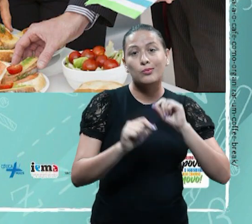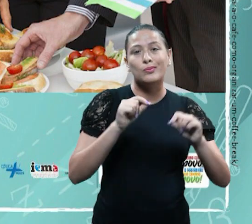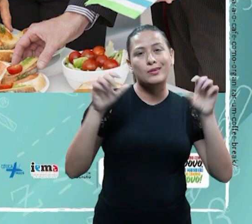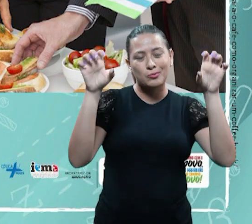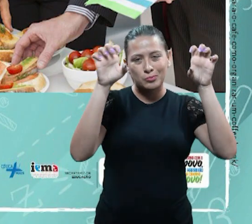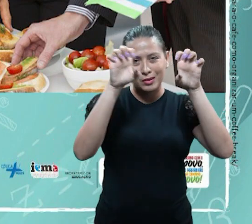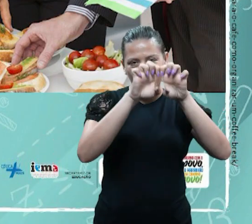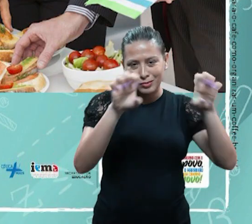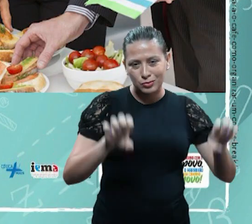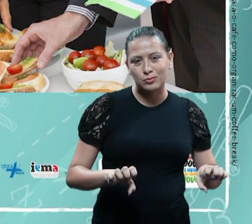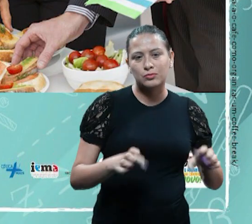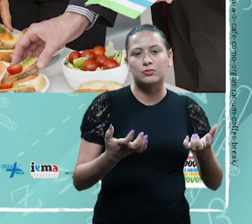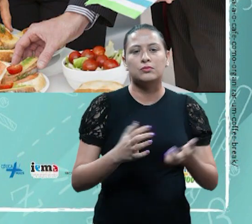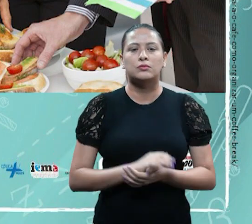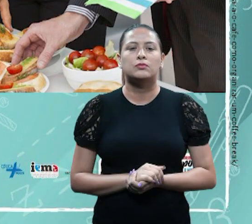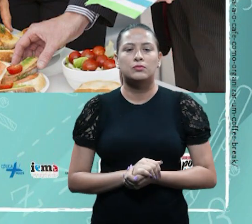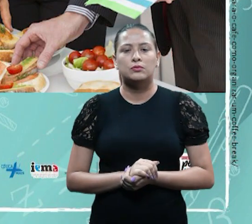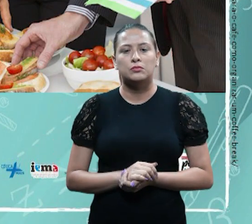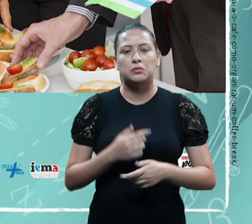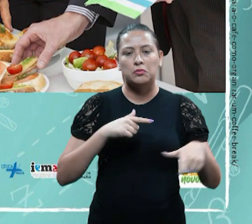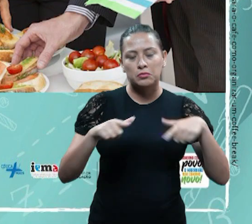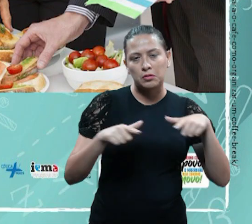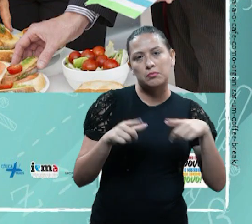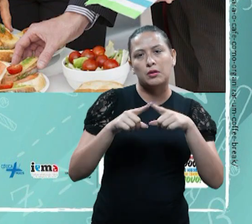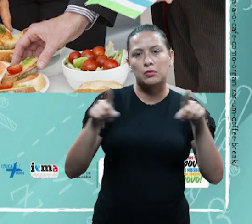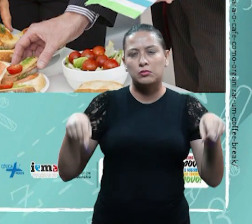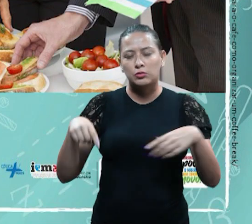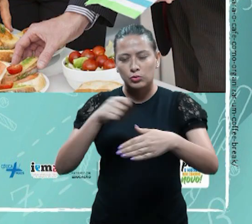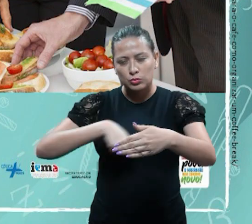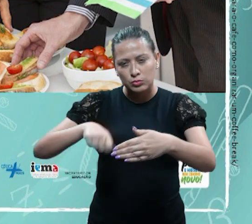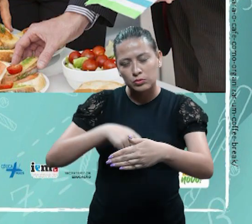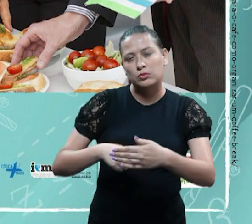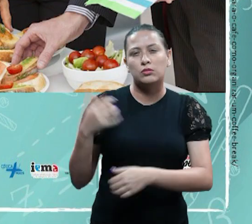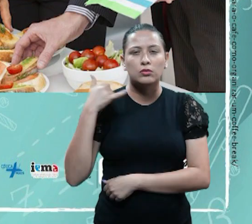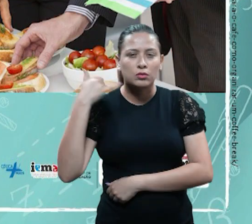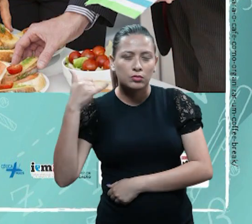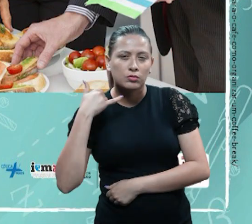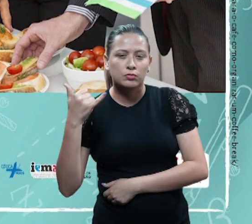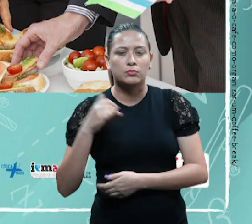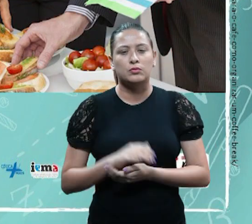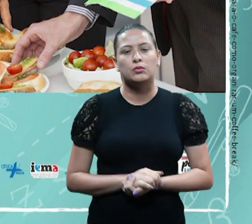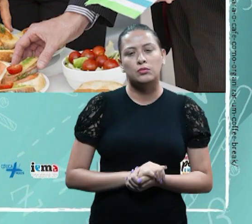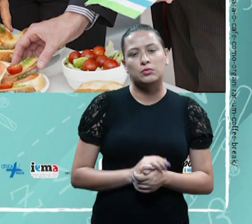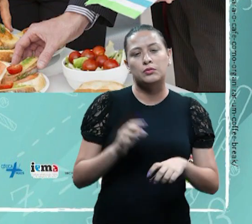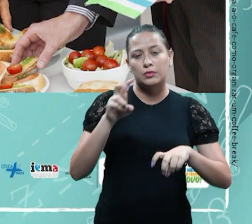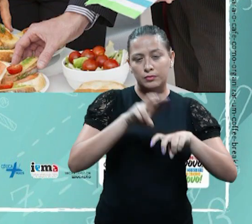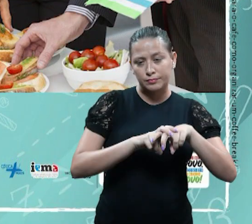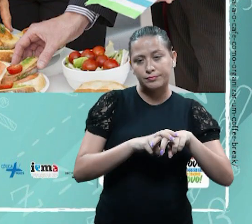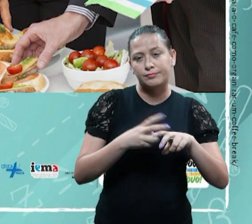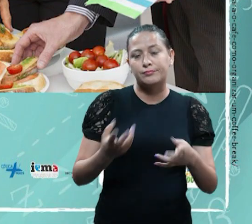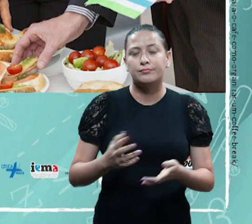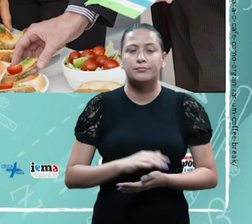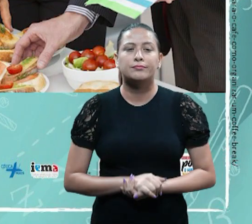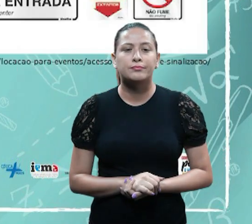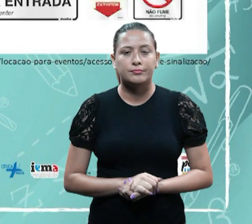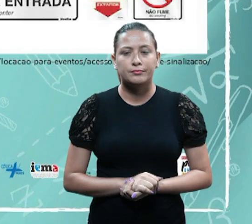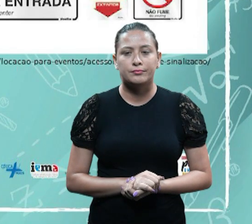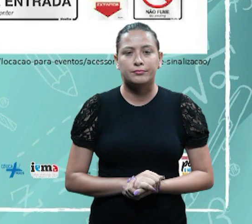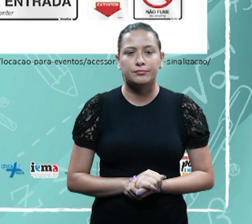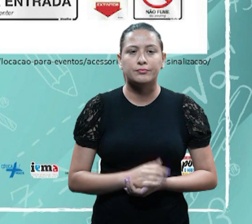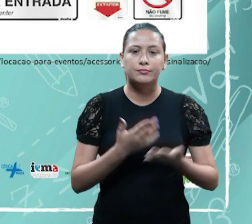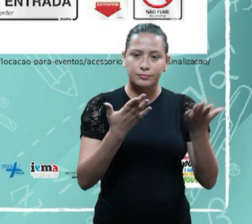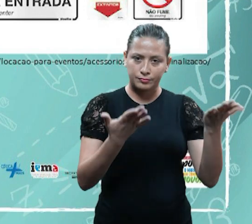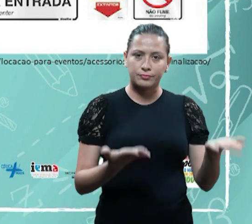né? Serviço de copa, alimentação, telefone, cadeira, então tudo isso a gente tem que pensar.